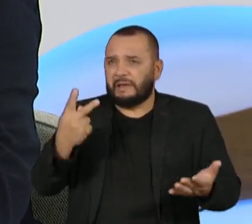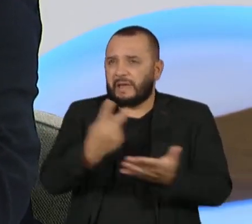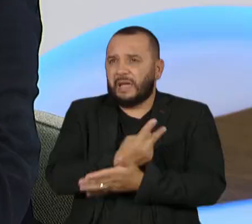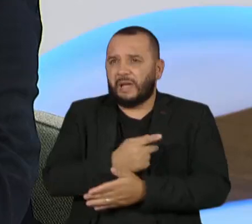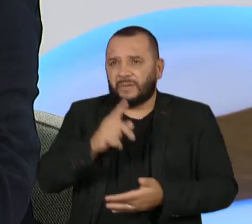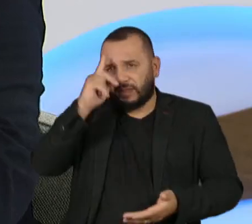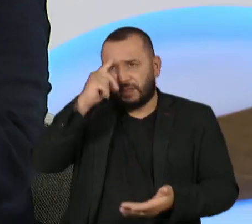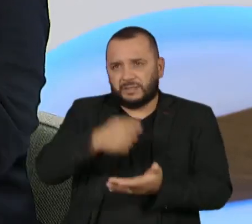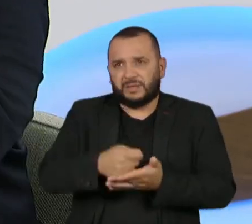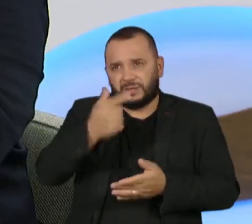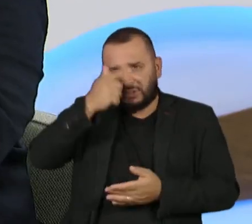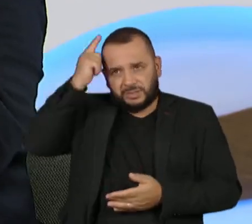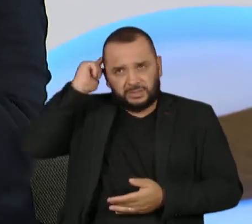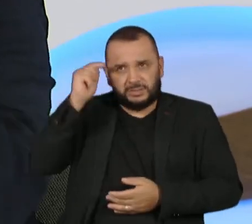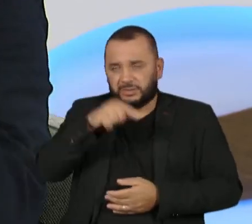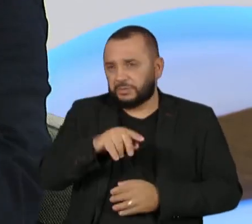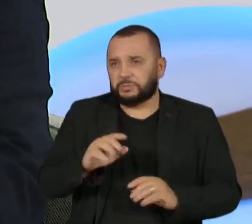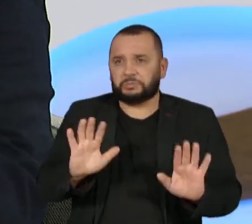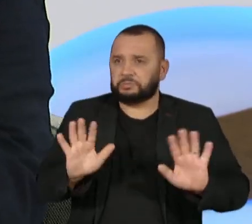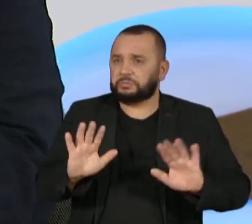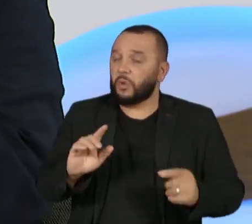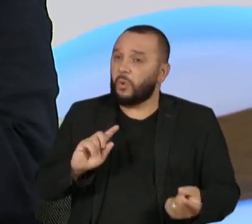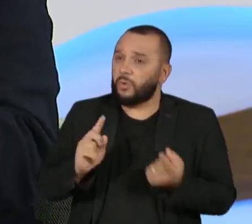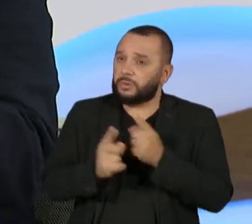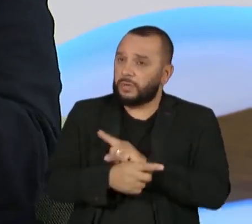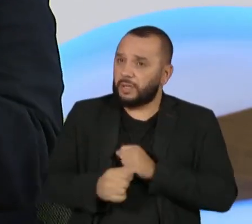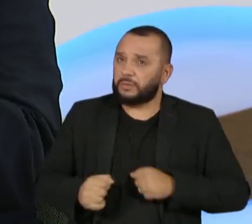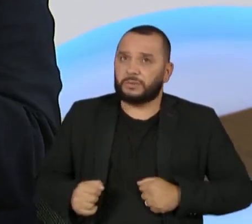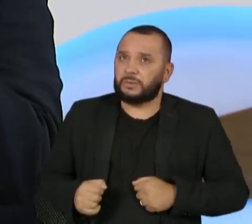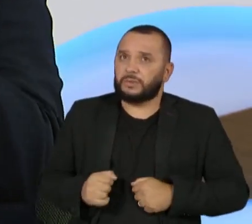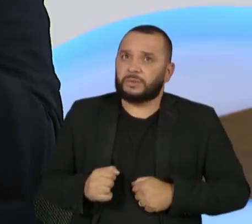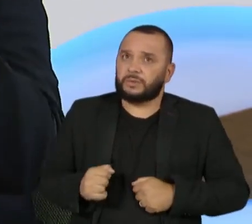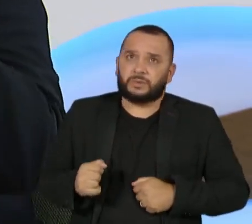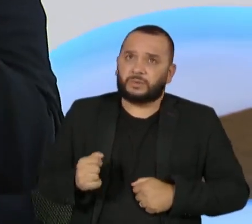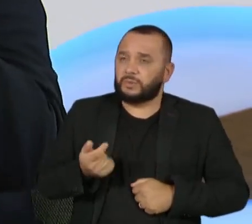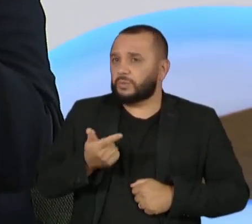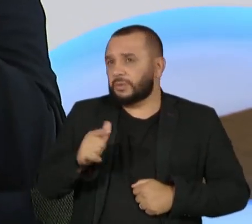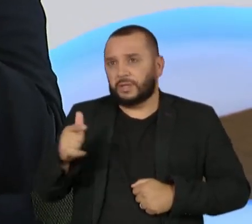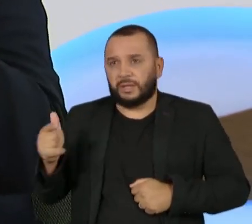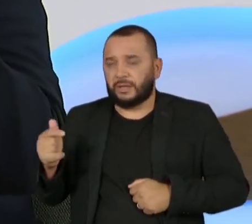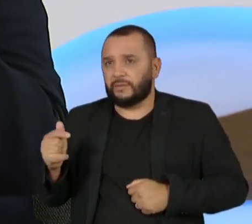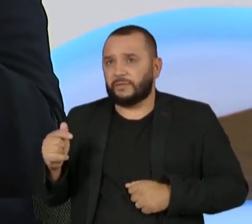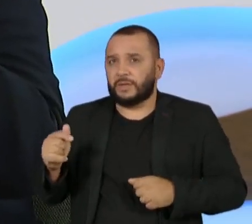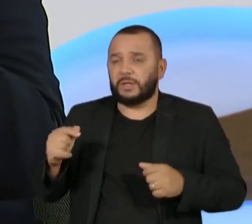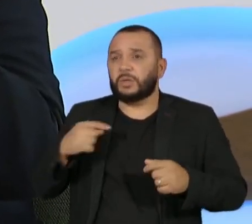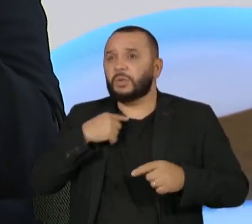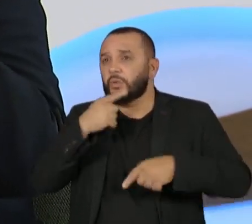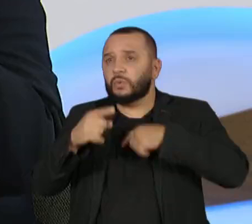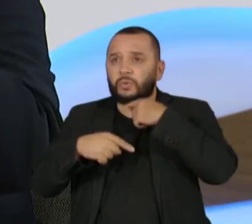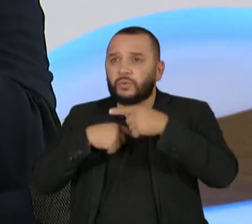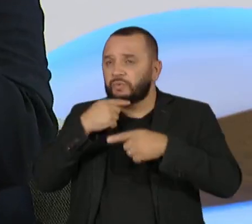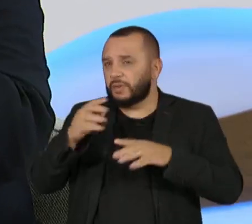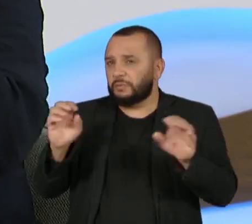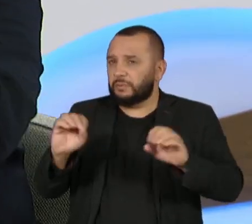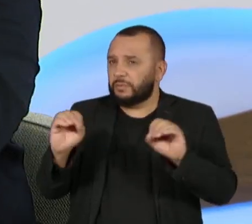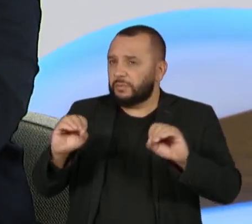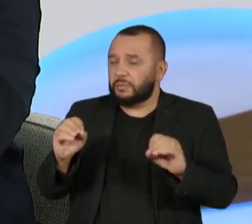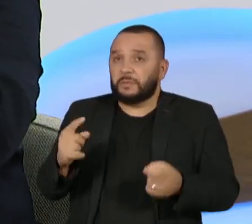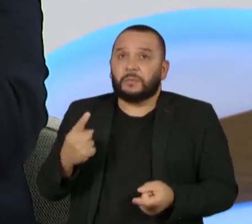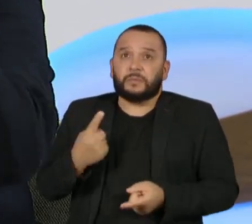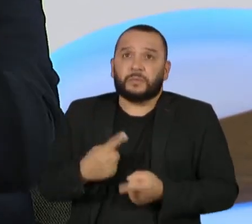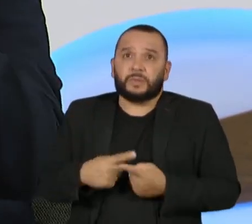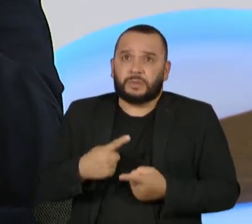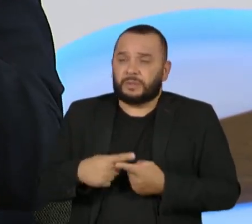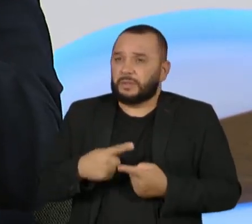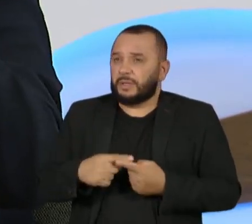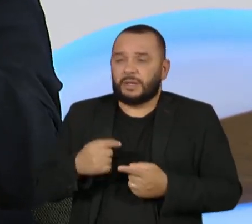decisões do ministro Alexandre. Pelo contrário, eu te diria que não houve sequer meio a meio nada em relação a isto, porque, de modo